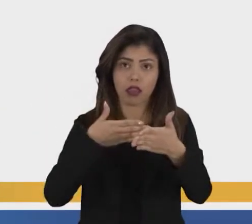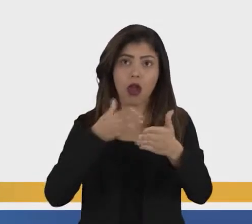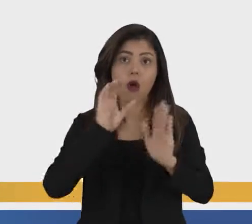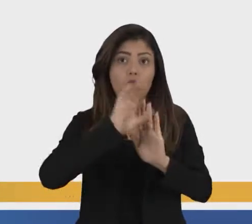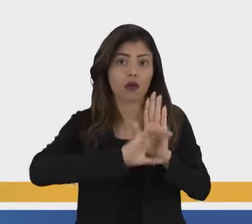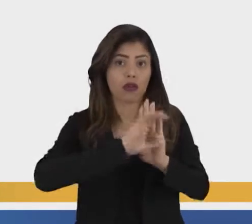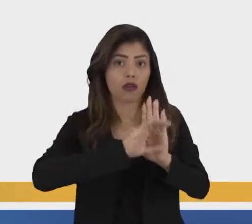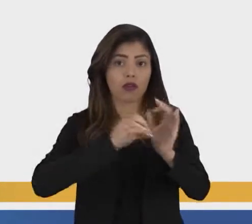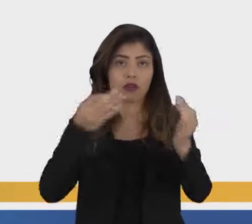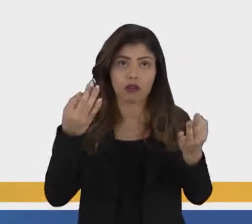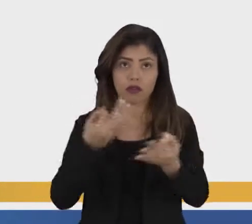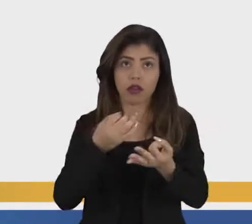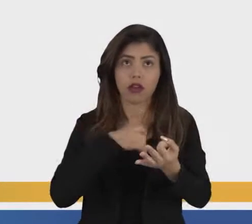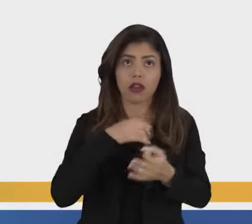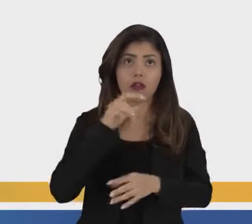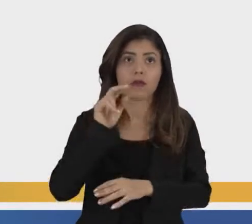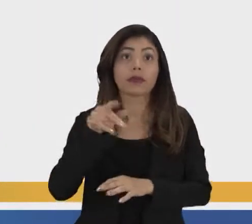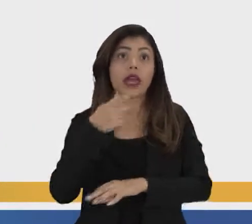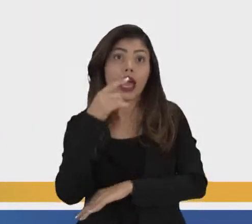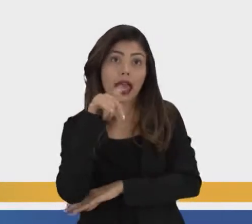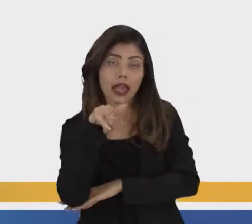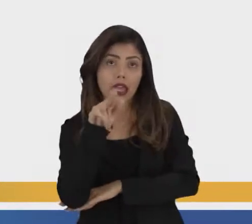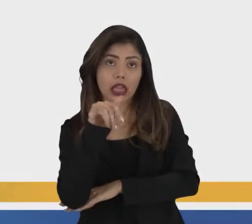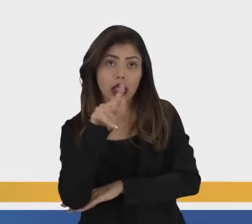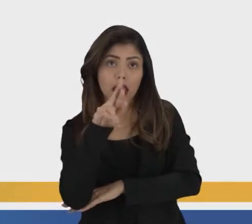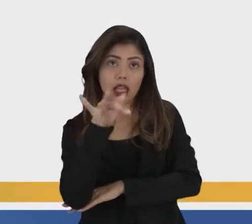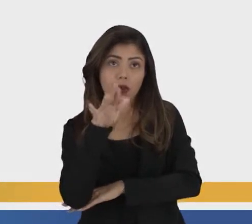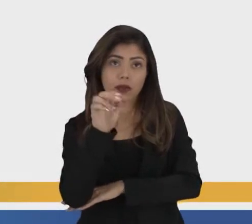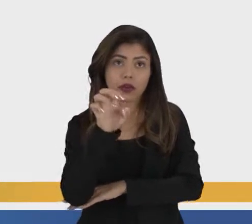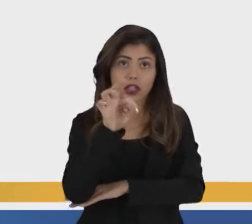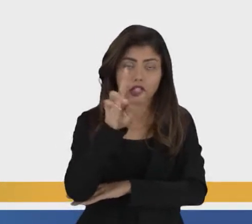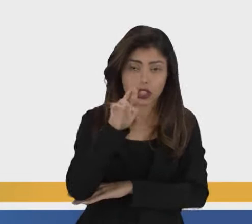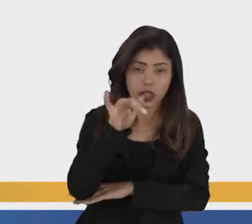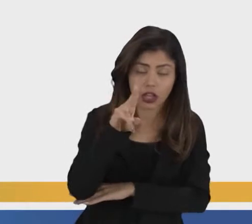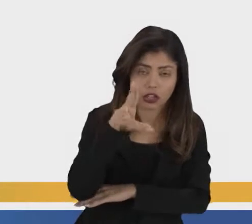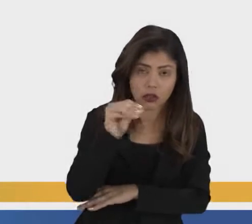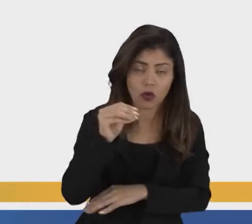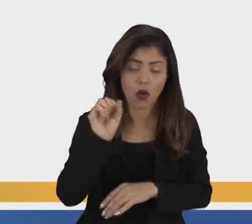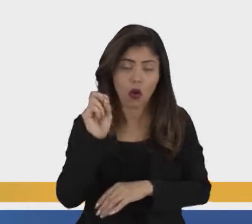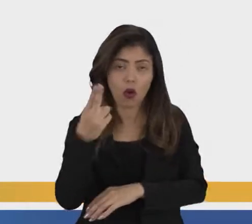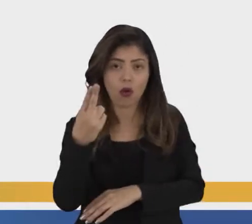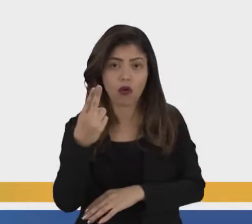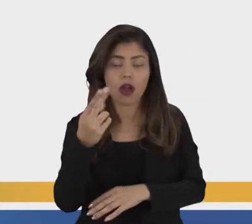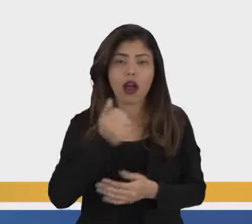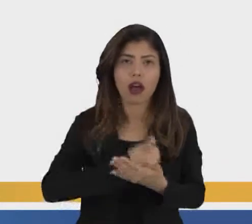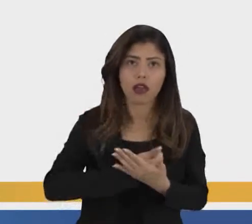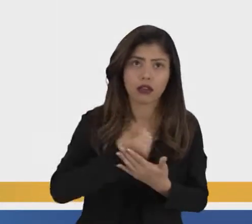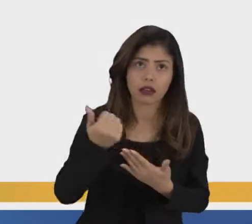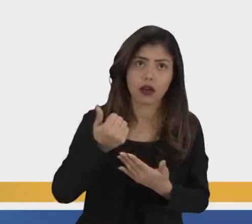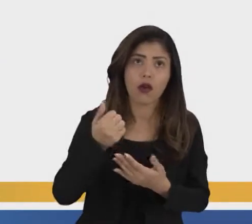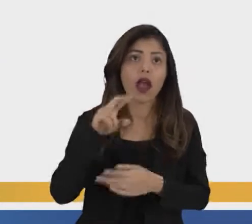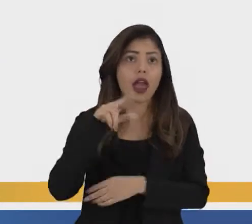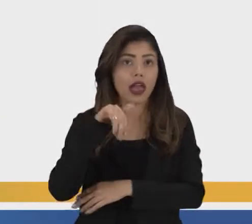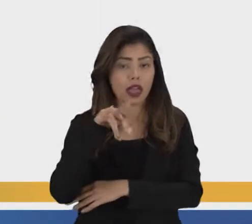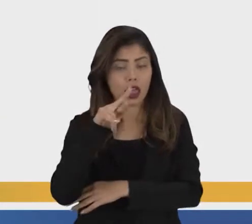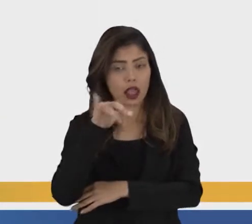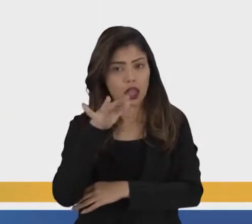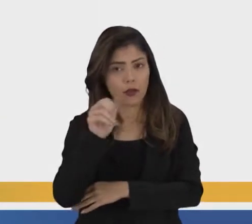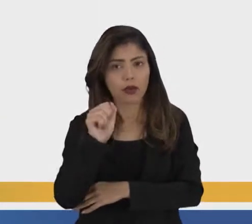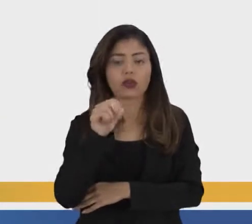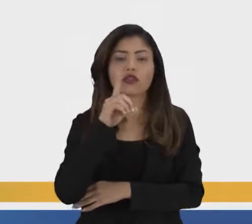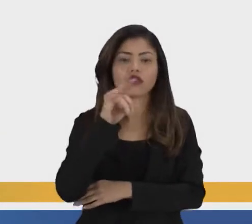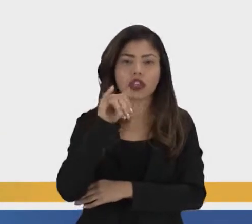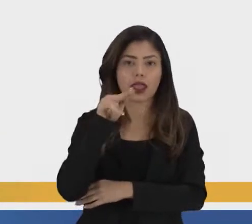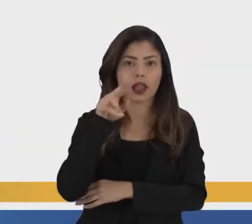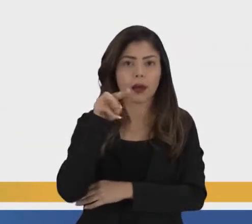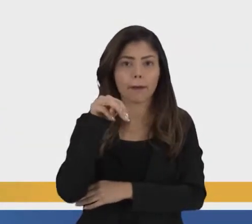temos uma situação de equilíbrio estático ou uma situação de equilíbrio dinâmico. De acordo com o princípio, diz que todo o